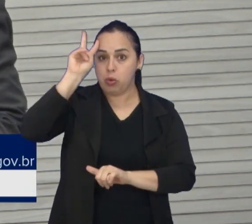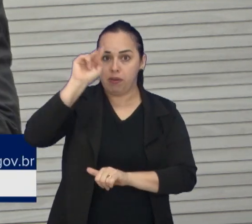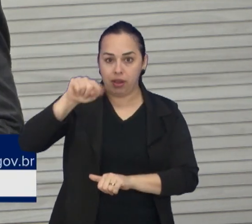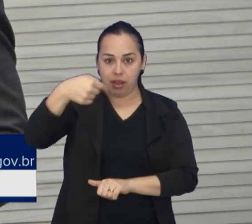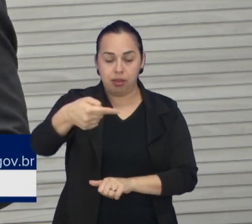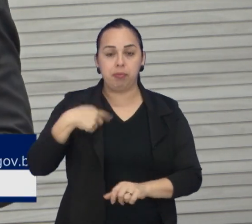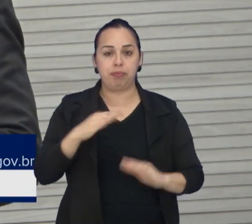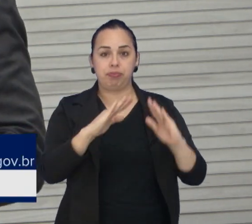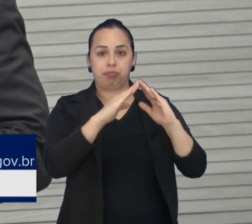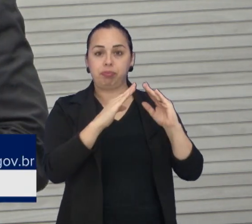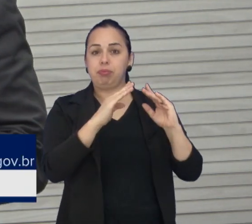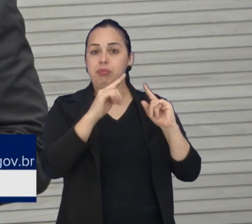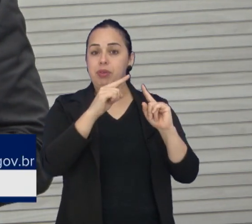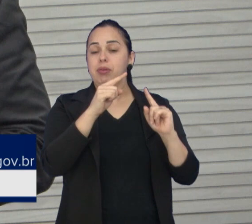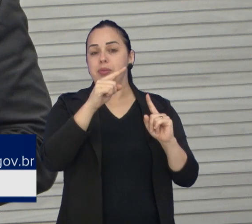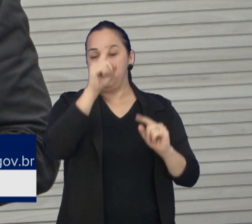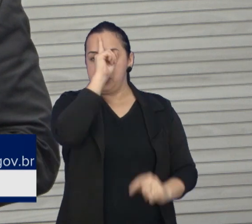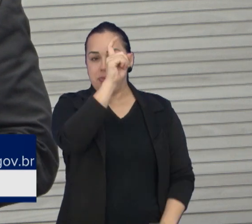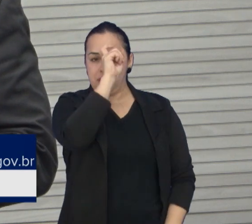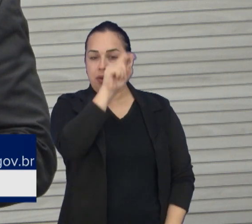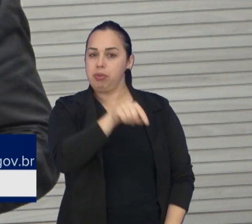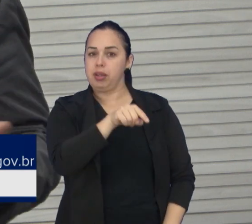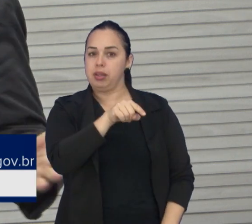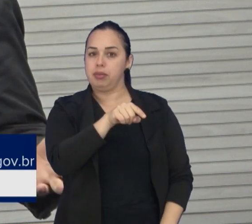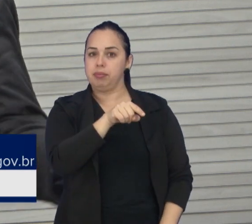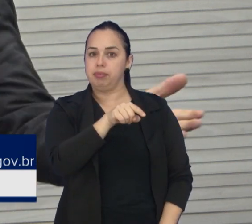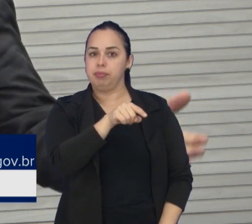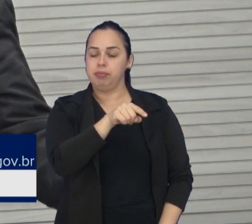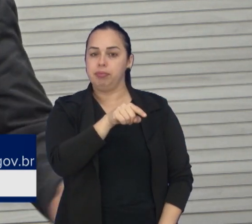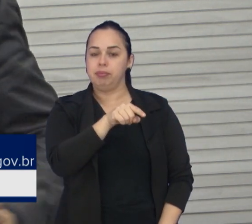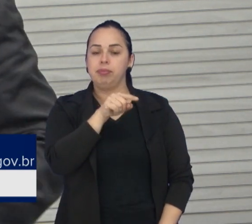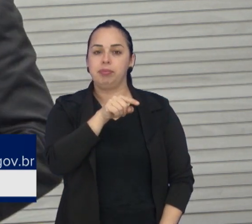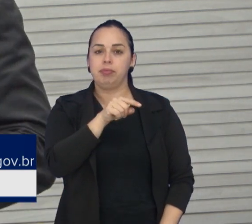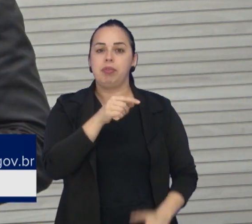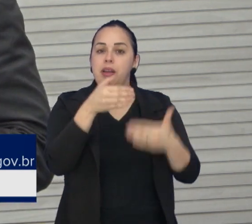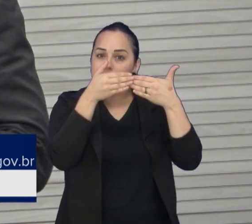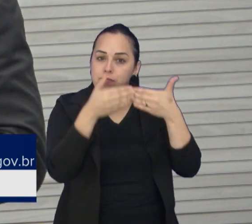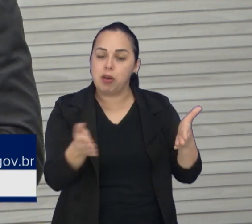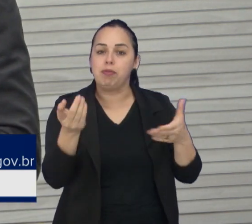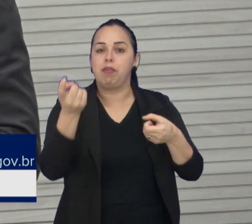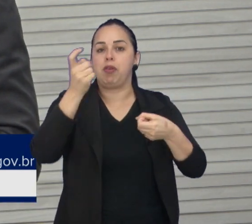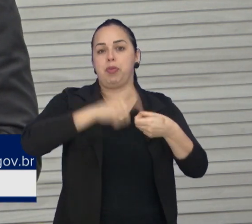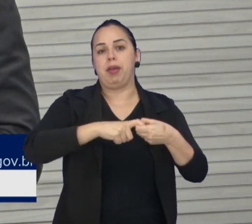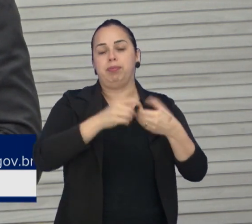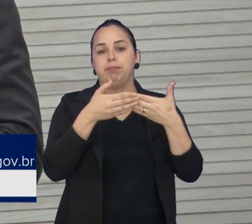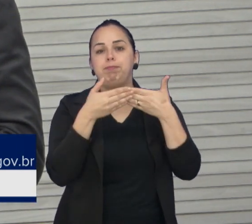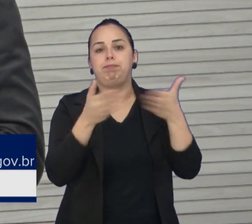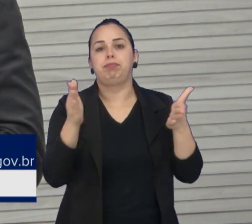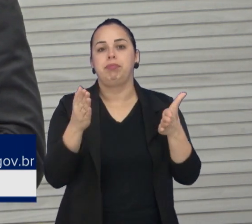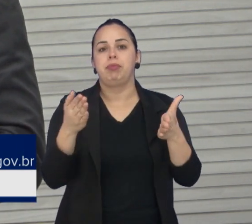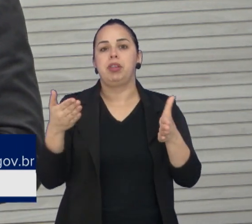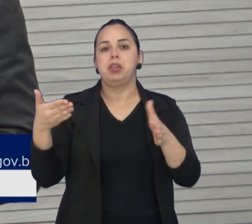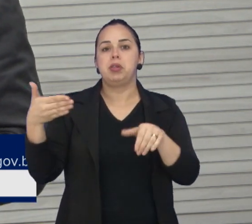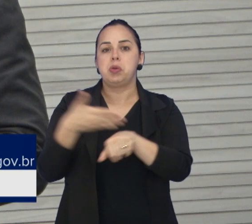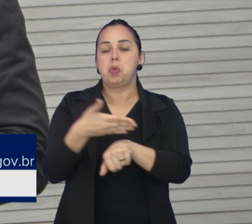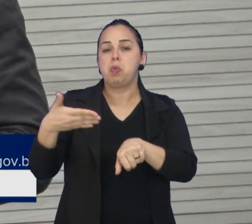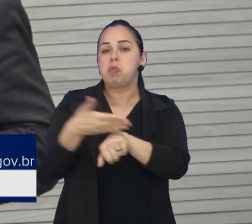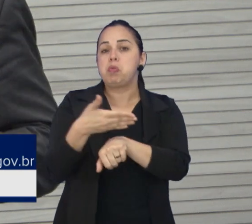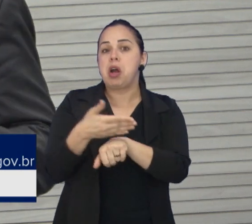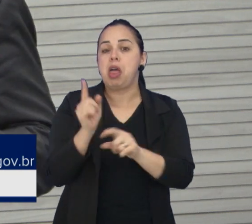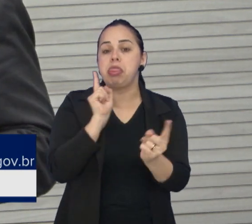o Hospital de Retaguarda será reaberto, onde vai atender